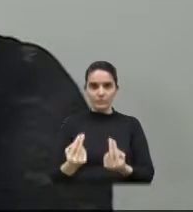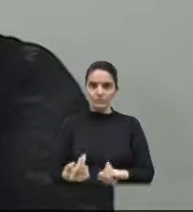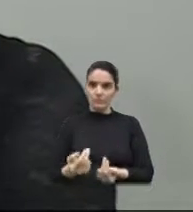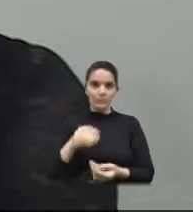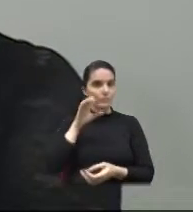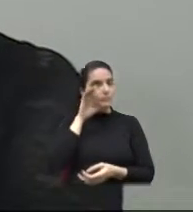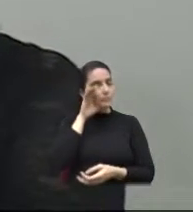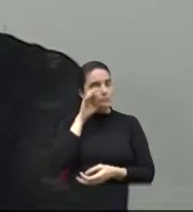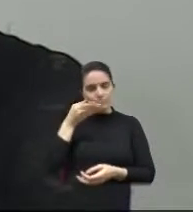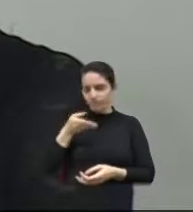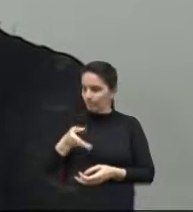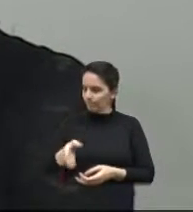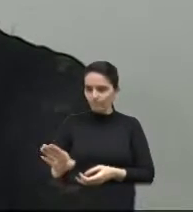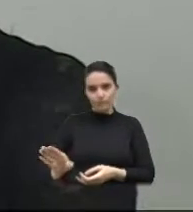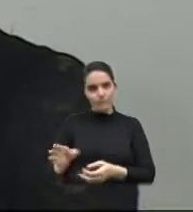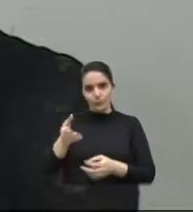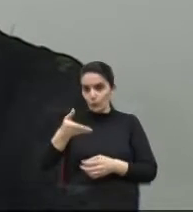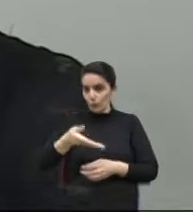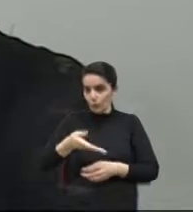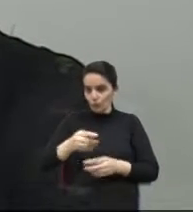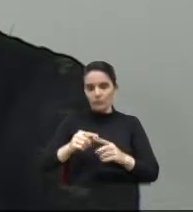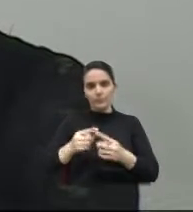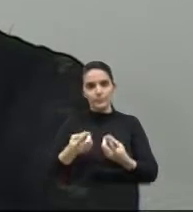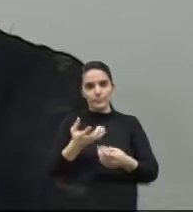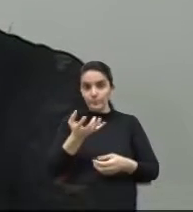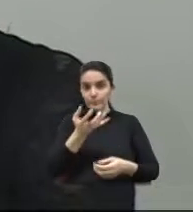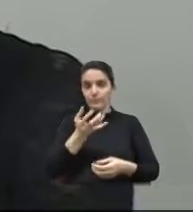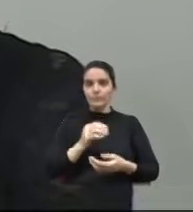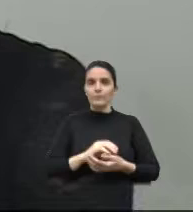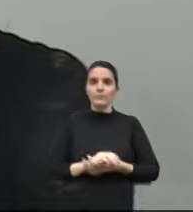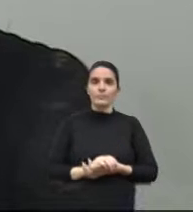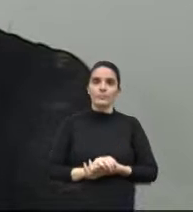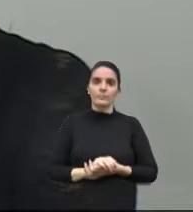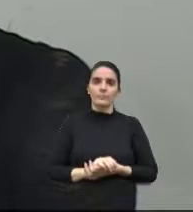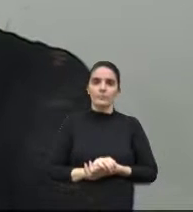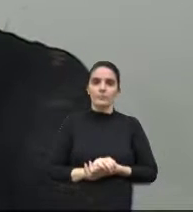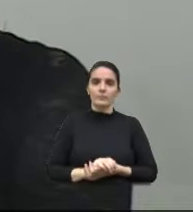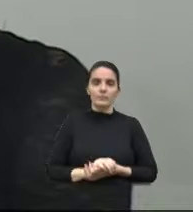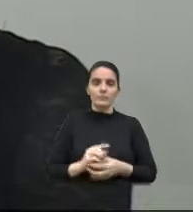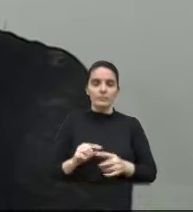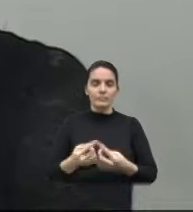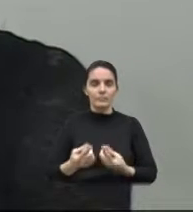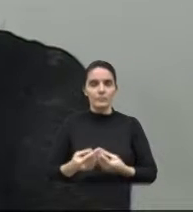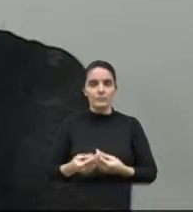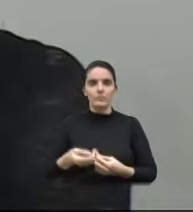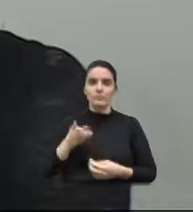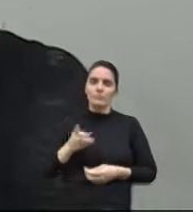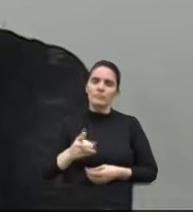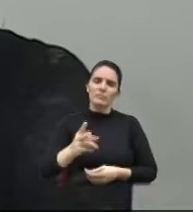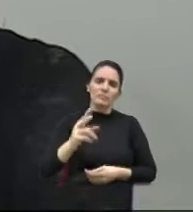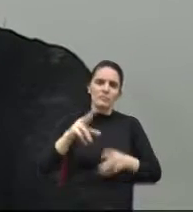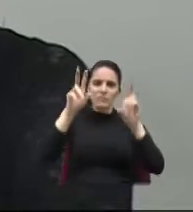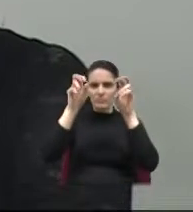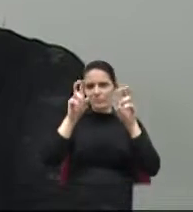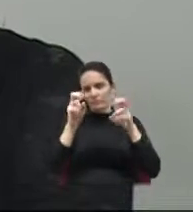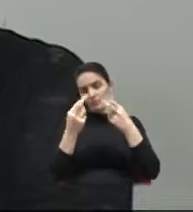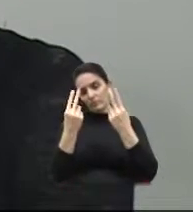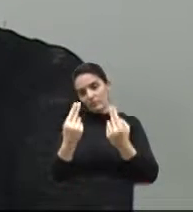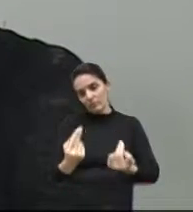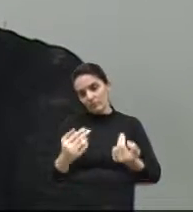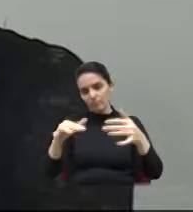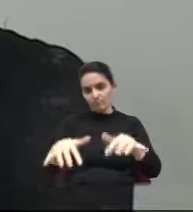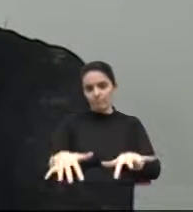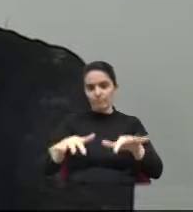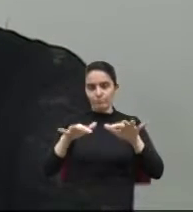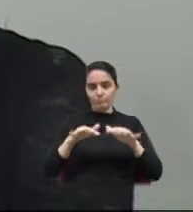hoje, eu gostaria de ter ido, mas não fui lá hoje. Infelizmente, Lu, esse assunto vai vir à tona por muito tempo. Muito,